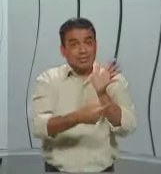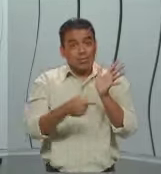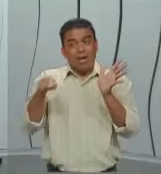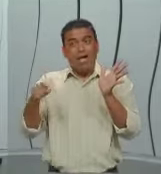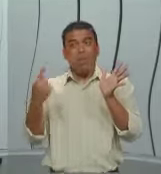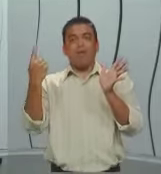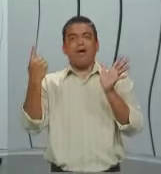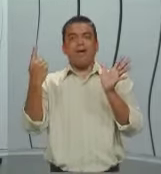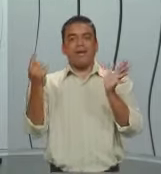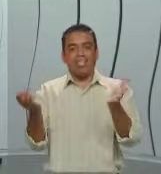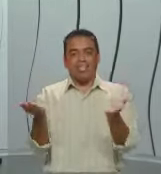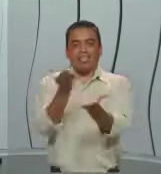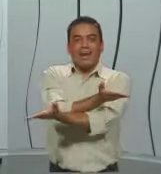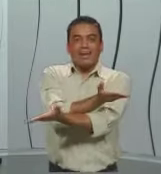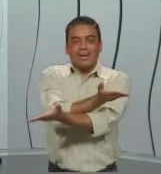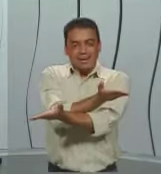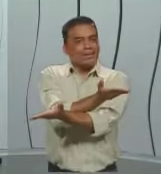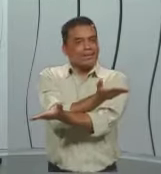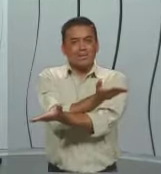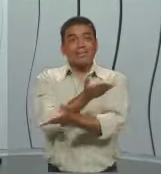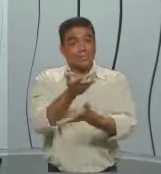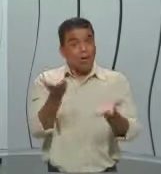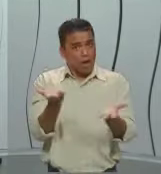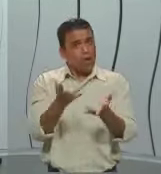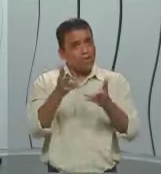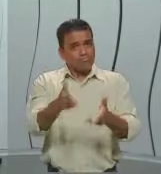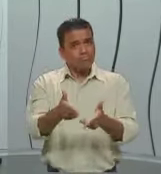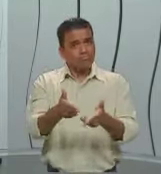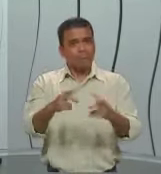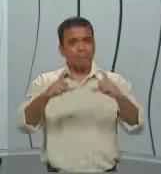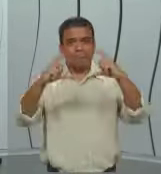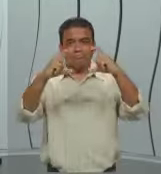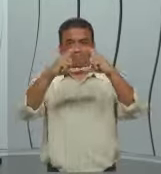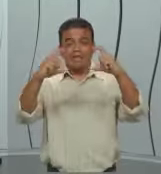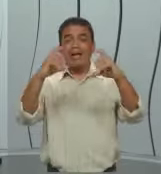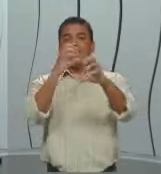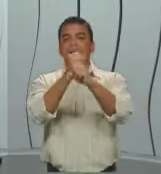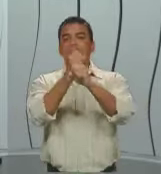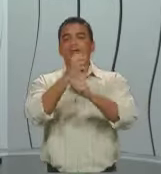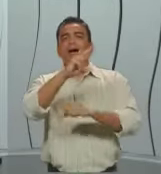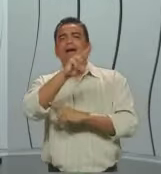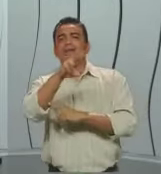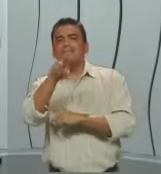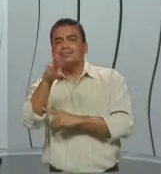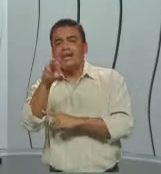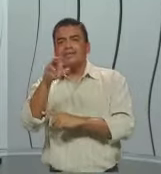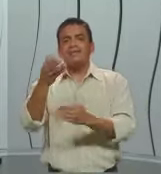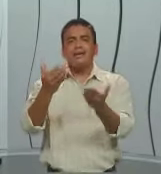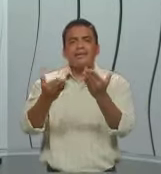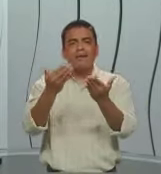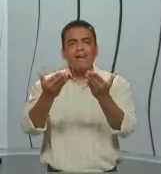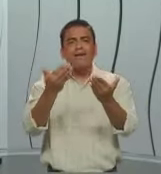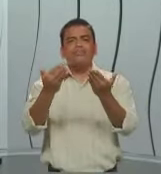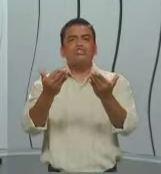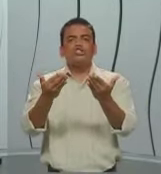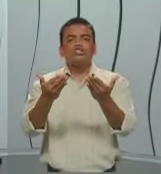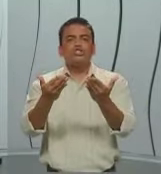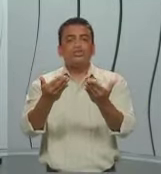uma. É a mesma coisa que a gente vai fazer aqui quando se calcula resistência equivalente. A gente vai